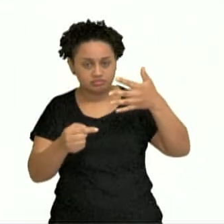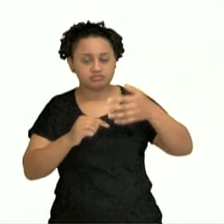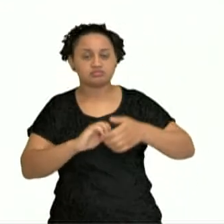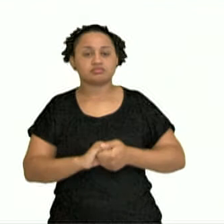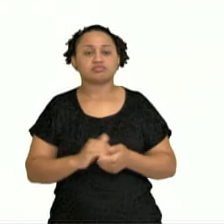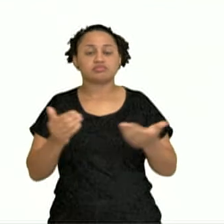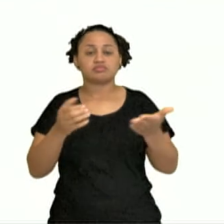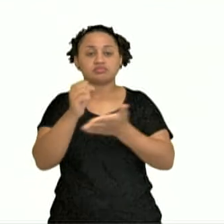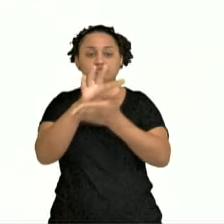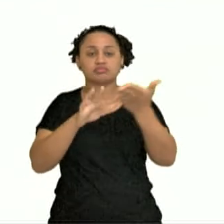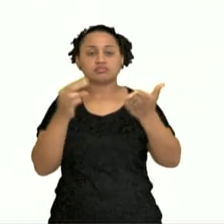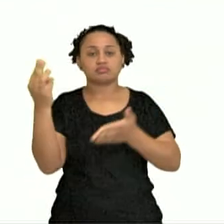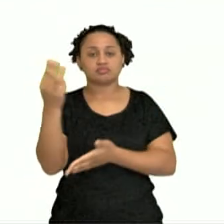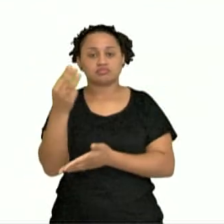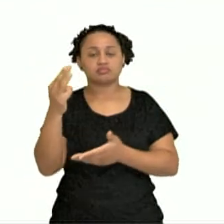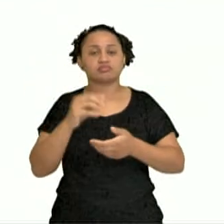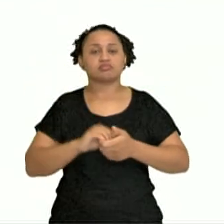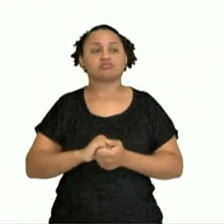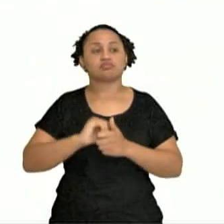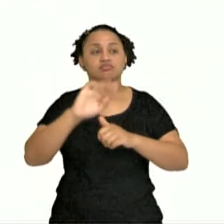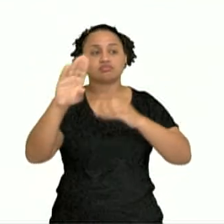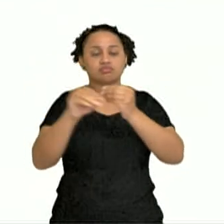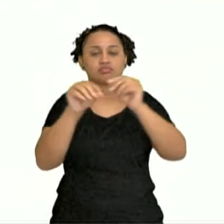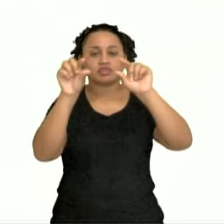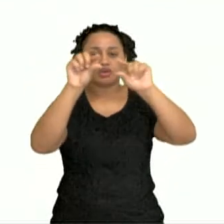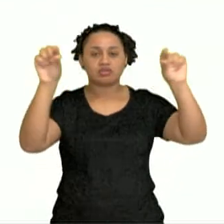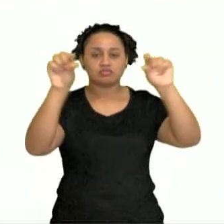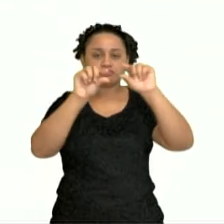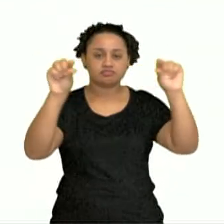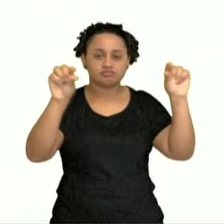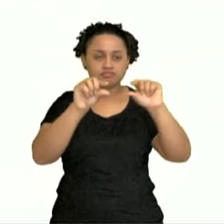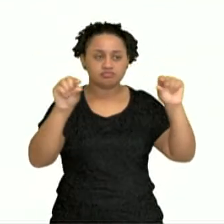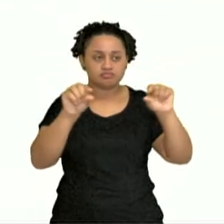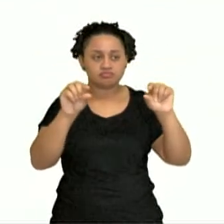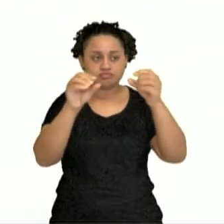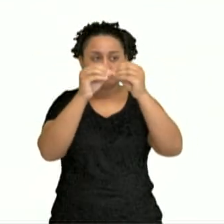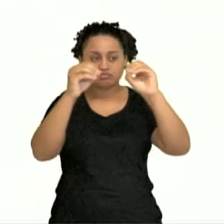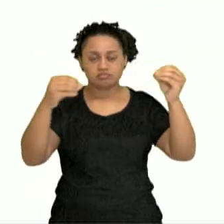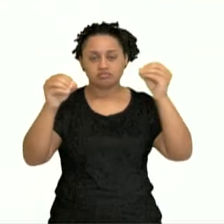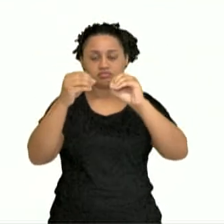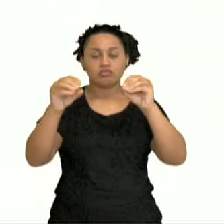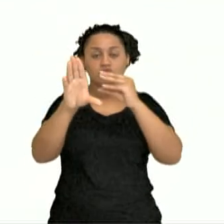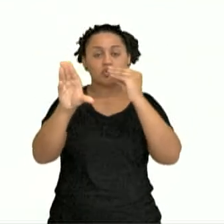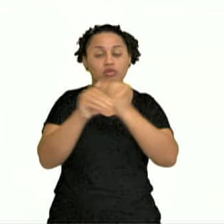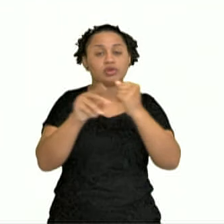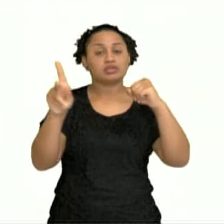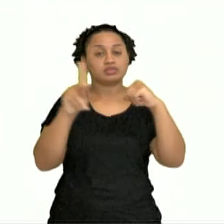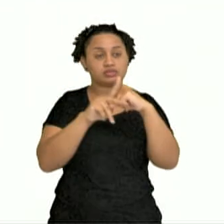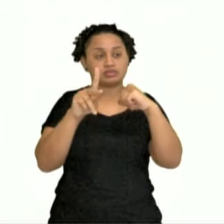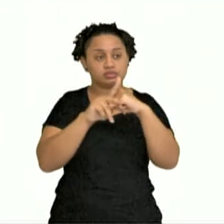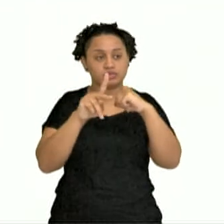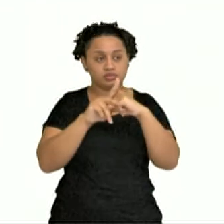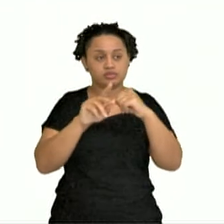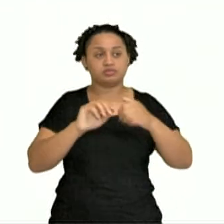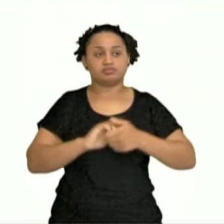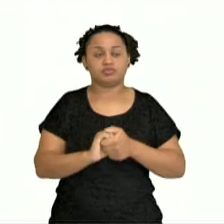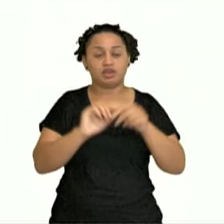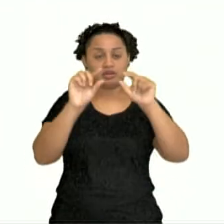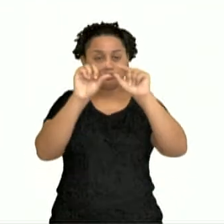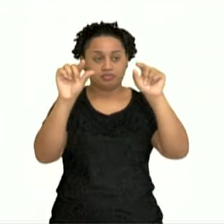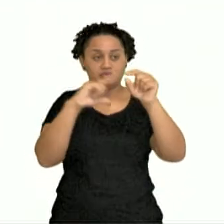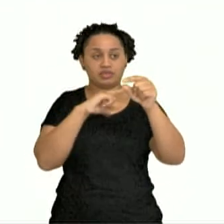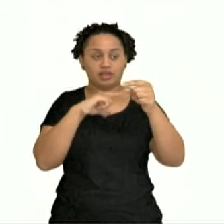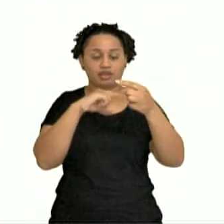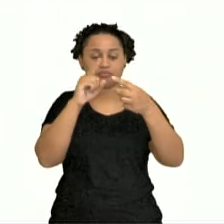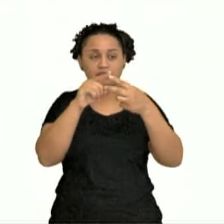Atividade 3. Completa as seguintes orações com os seguintes pronombres interrogativos: quiénes,